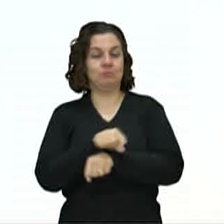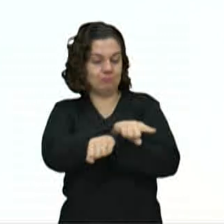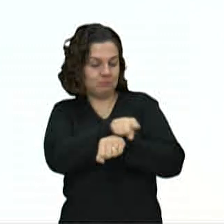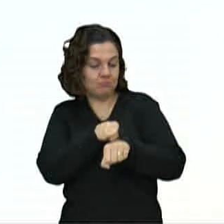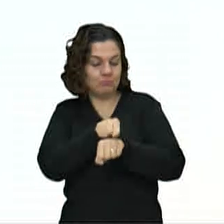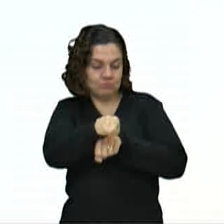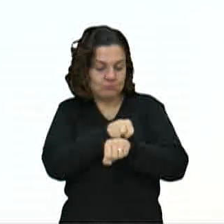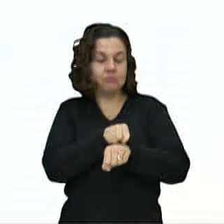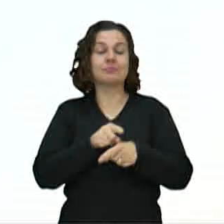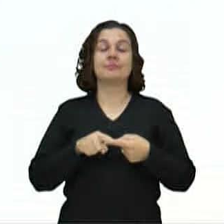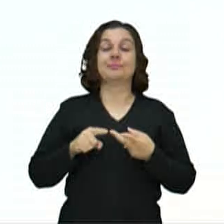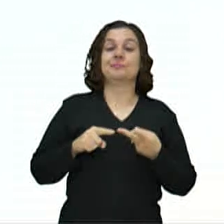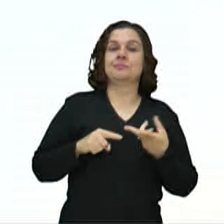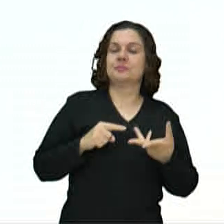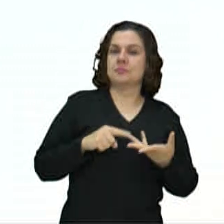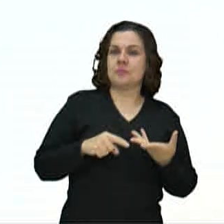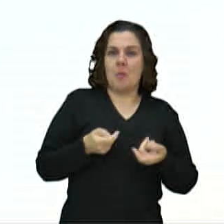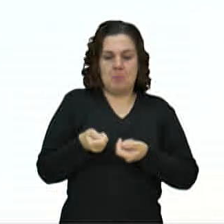tanques,